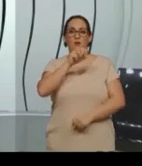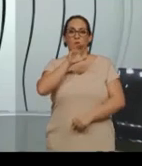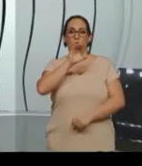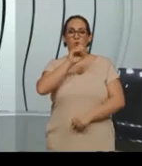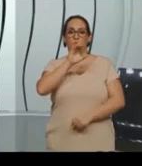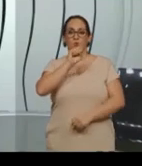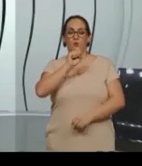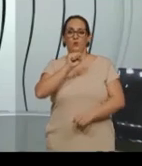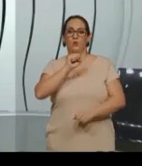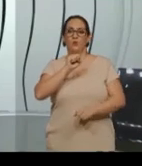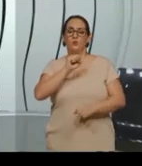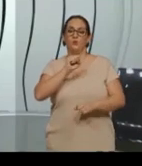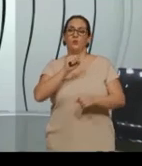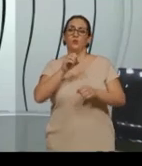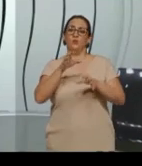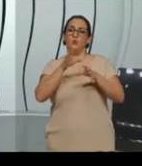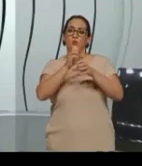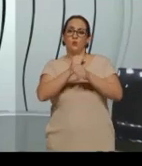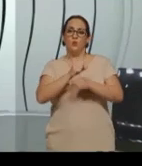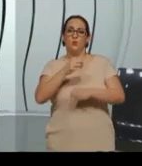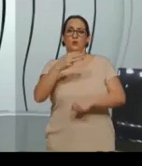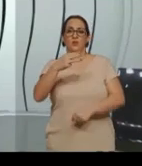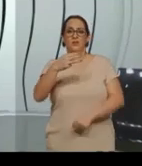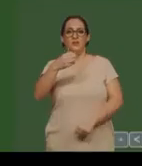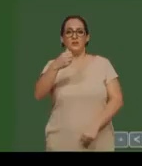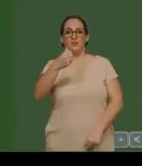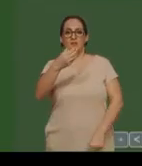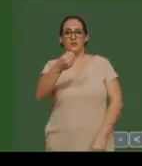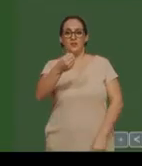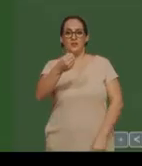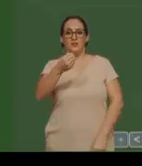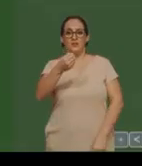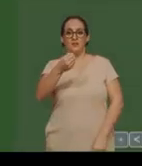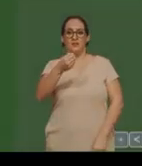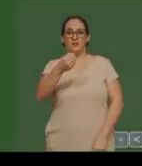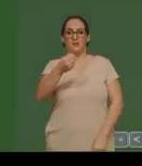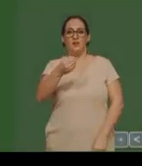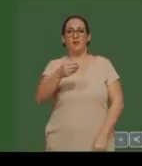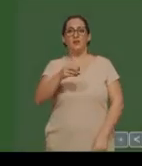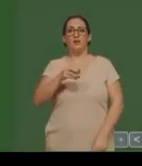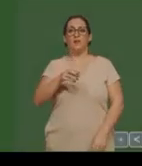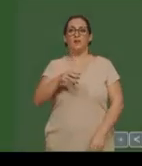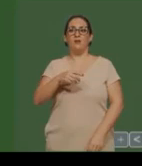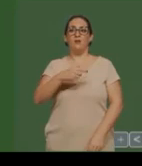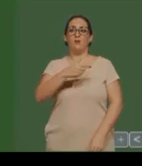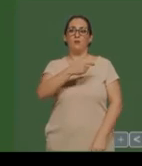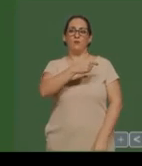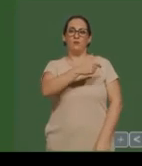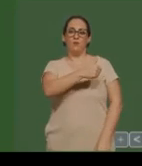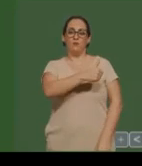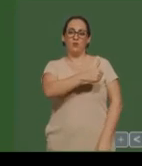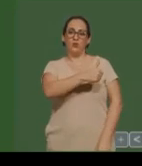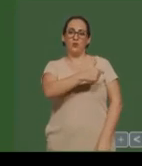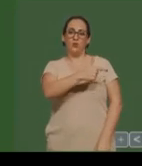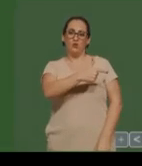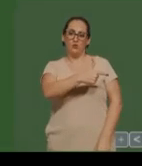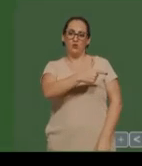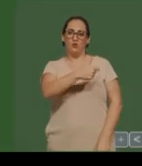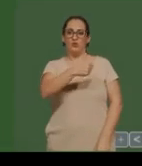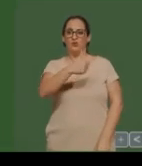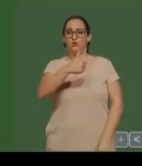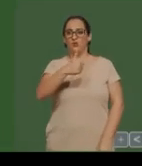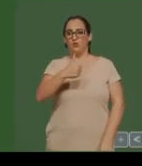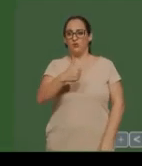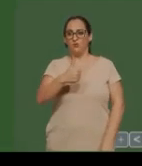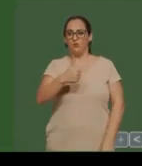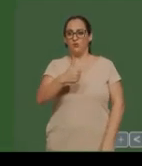1.800 com 360, eu vou ter 21.